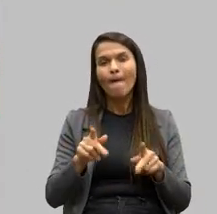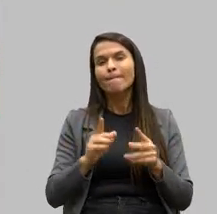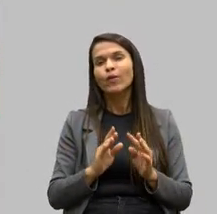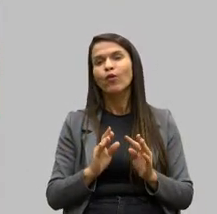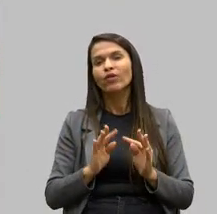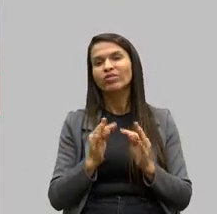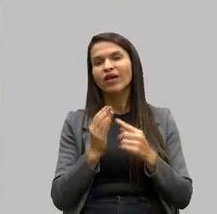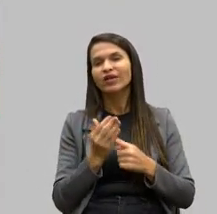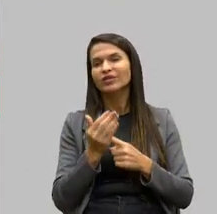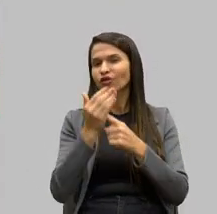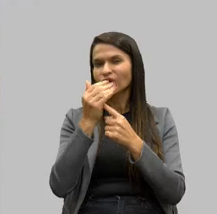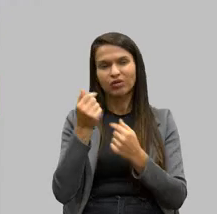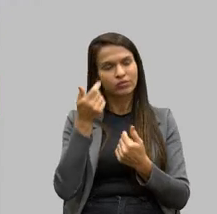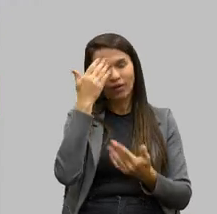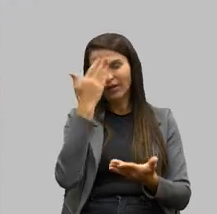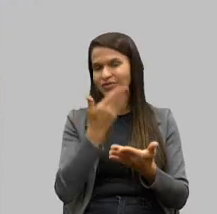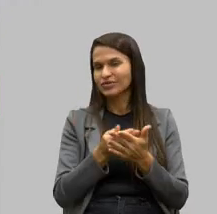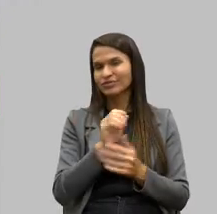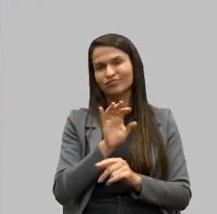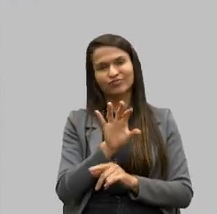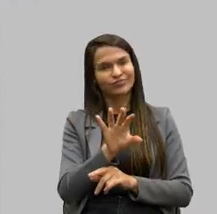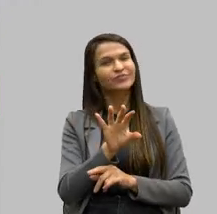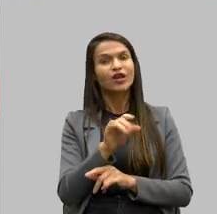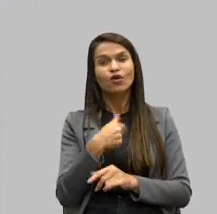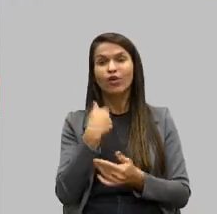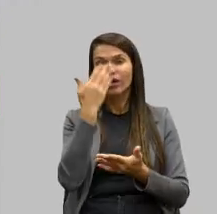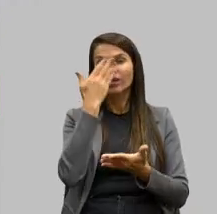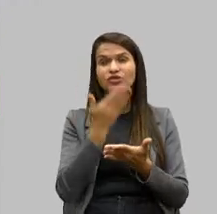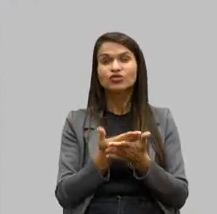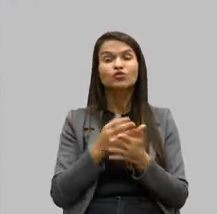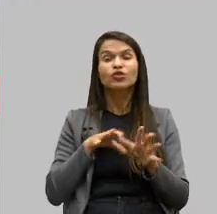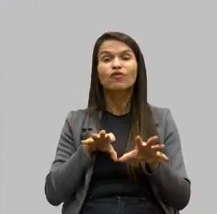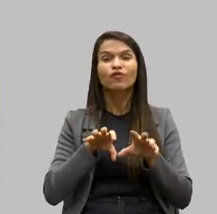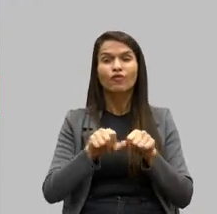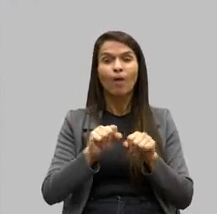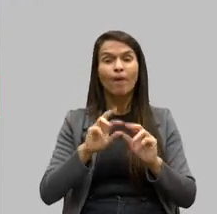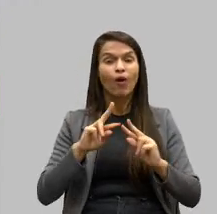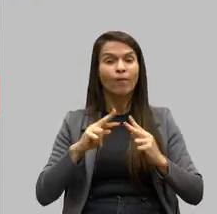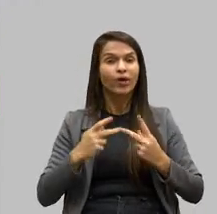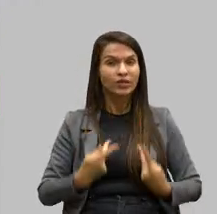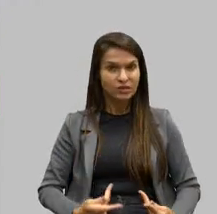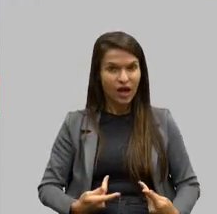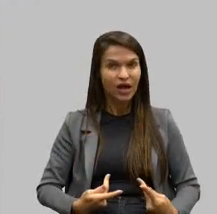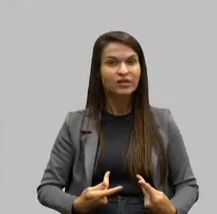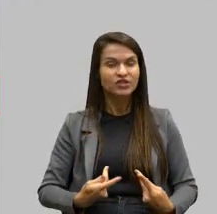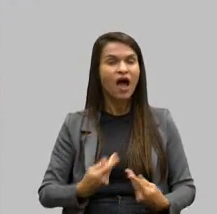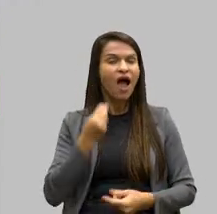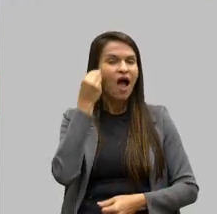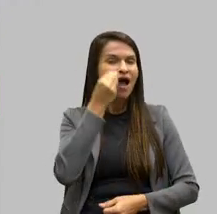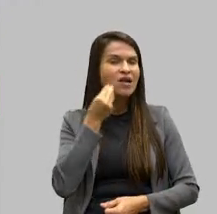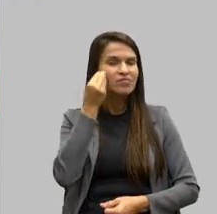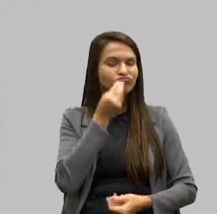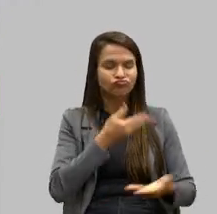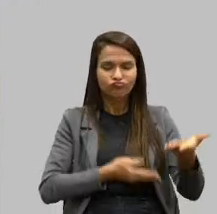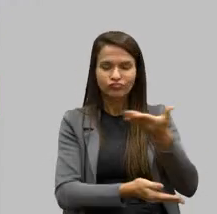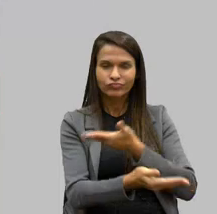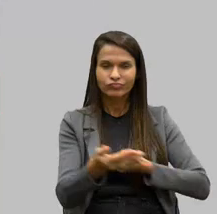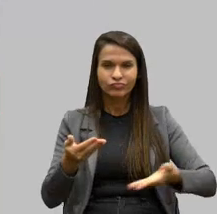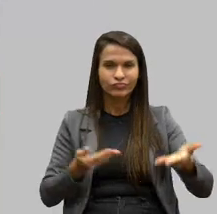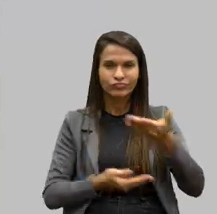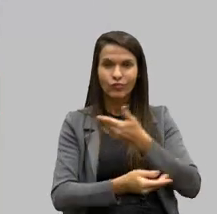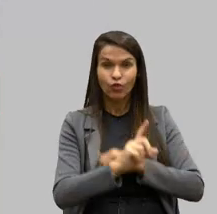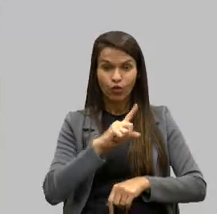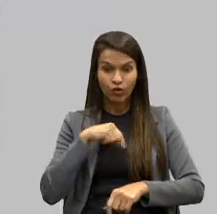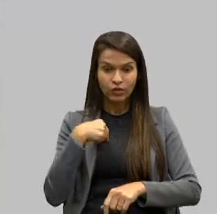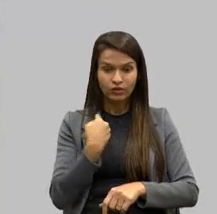Eu não acredito nisso. Eu acredito que o que forma a humanidade é a vivência em comum. Nós somos